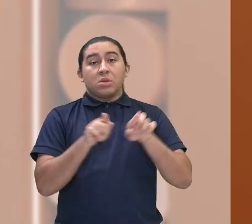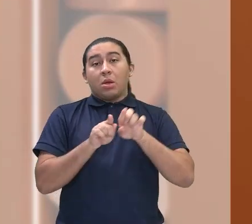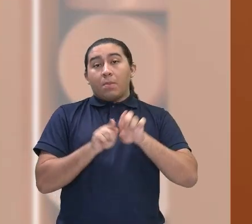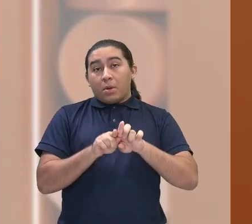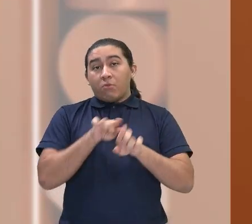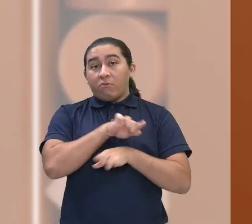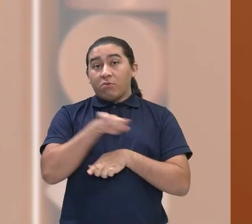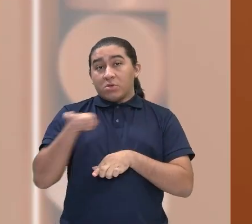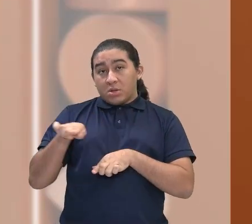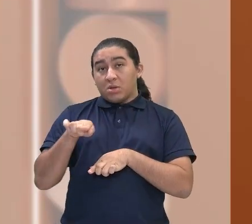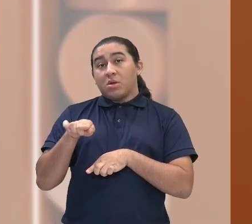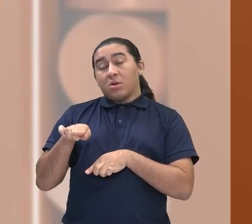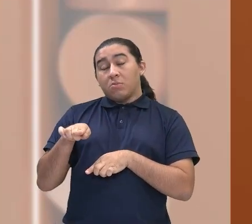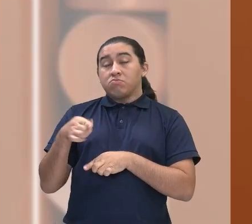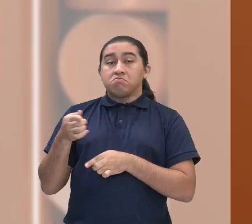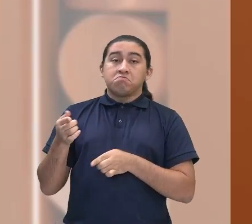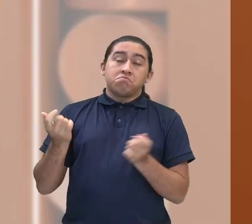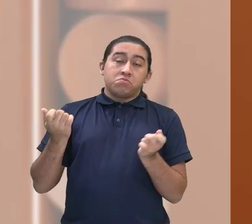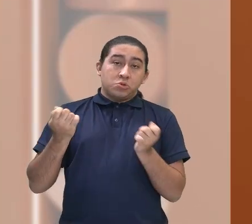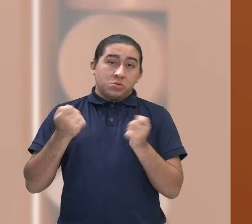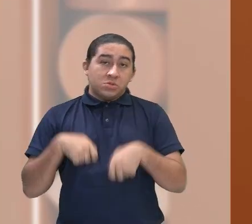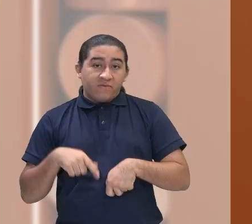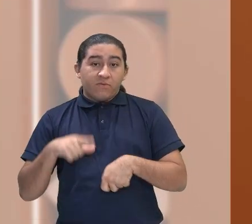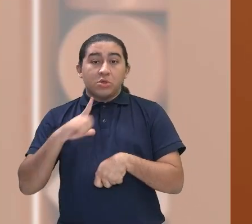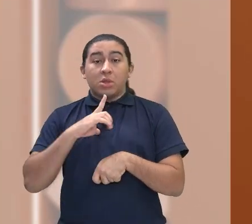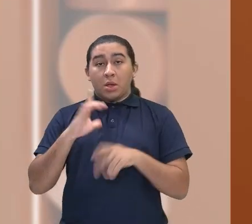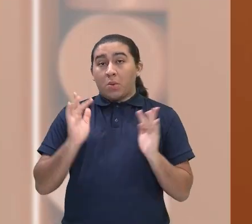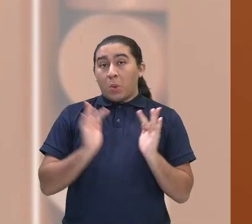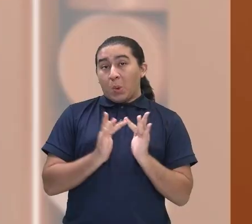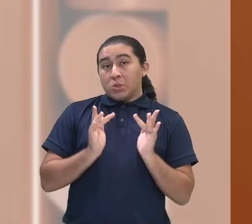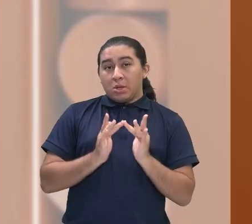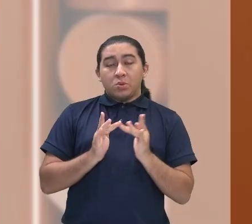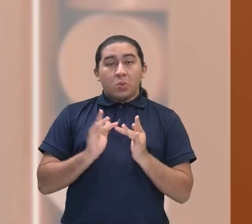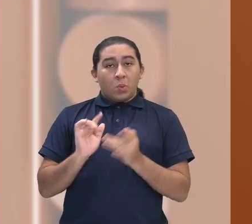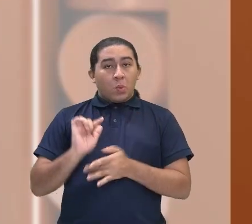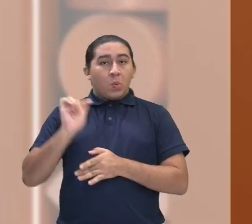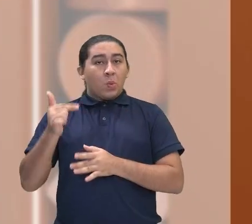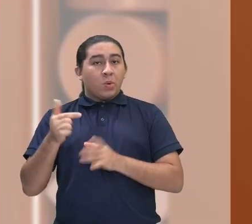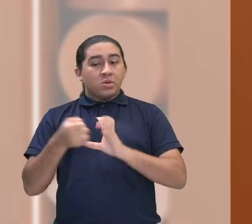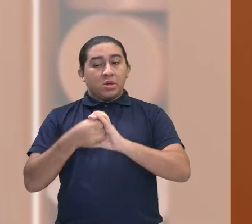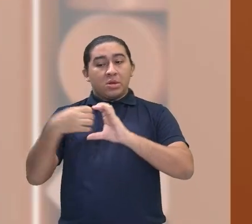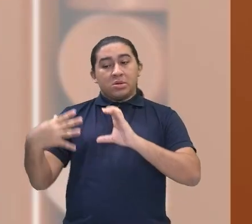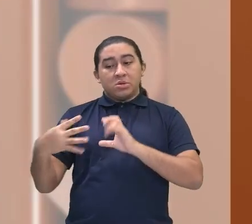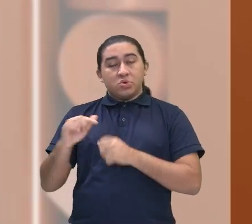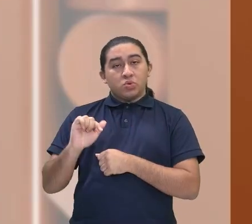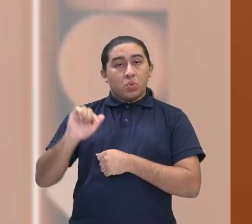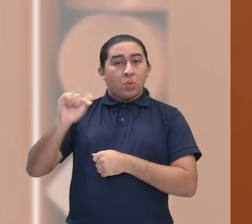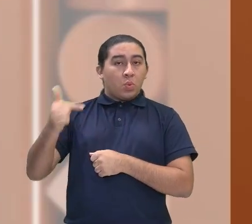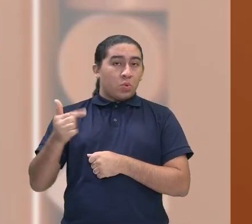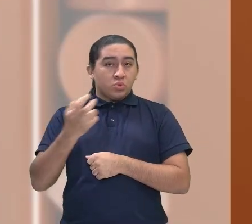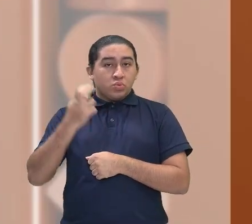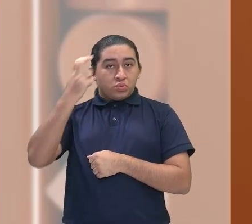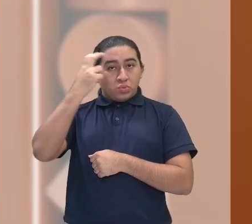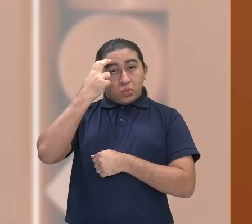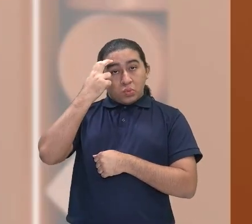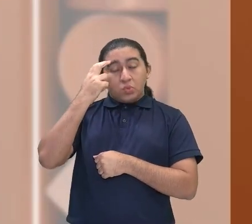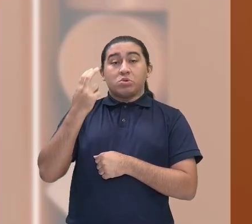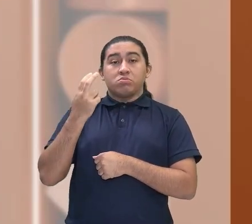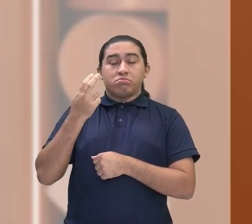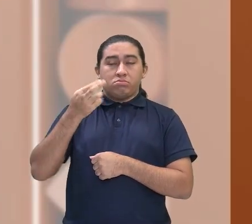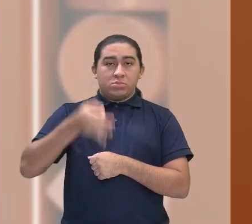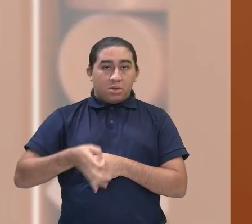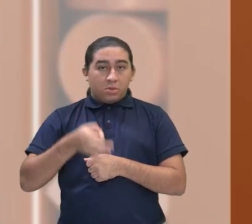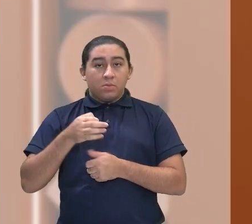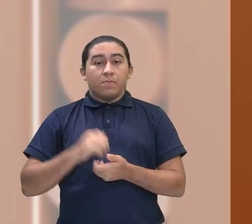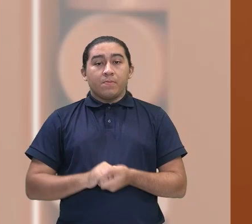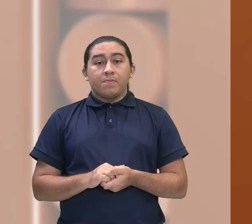você provavelmente já teve contato com outros elementos de outras culturas, né?